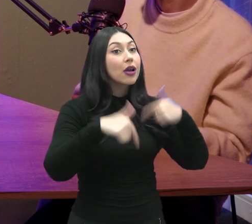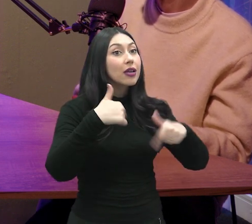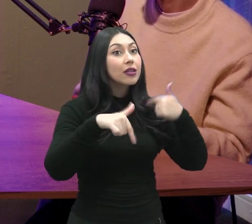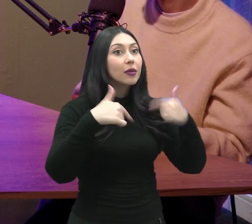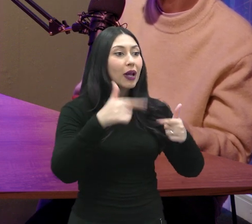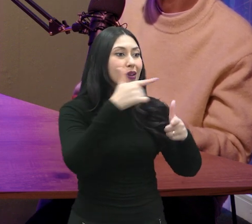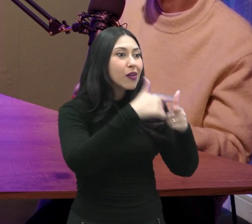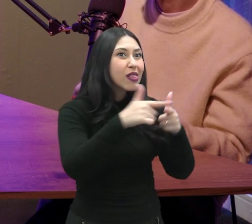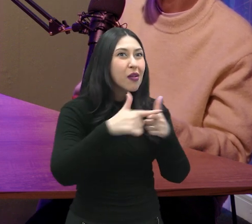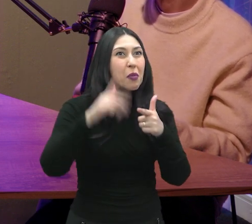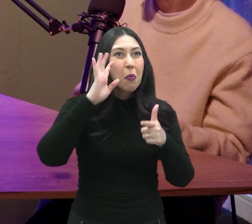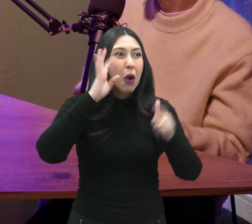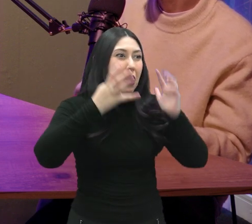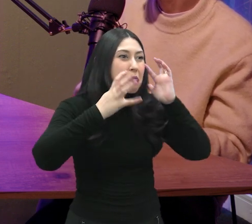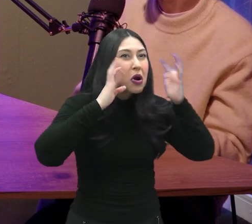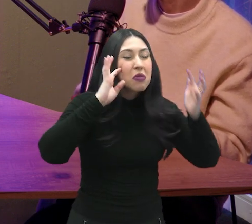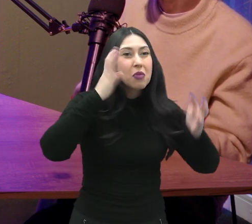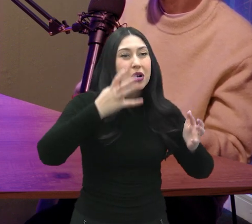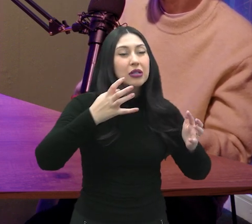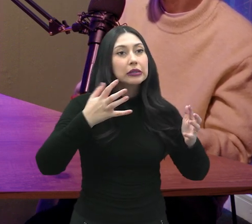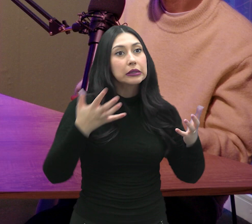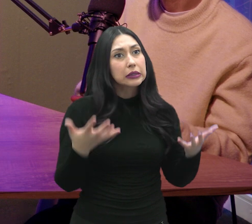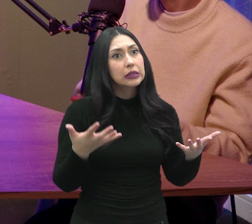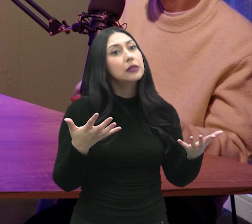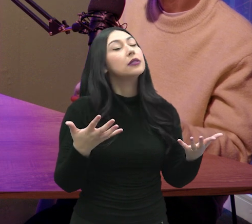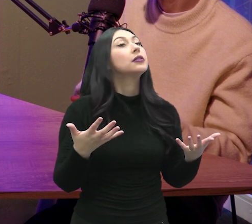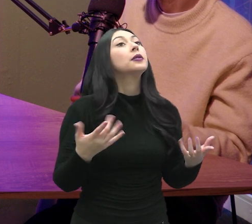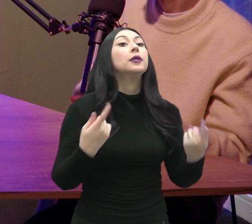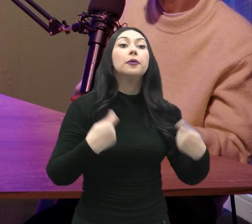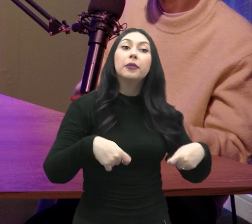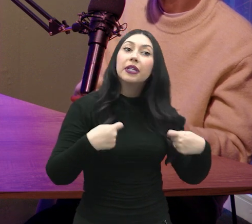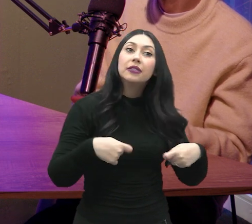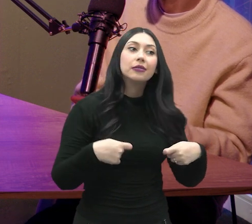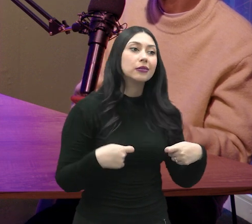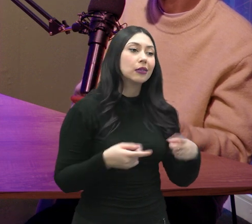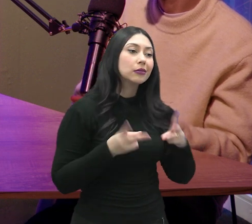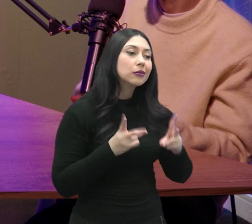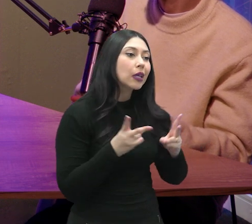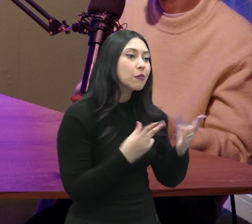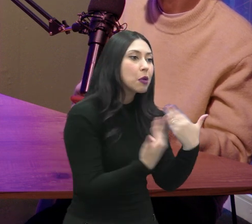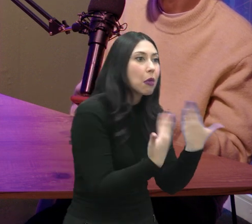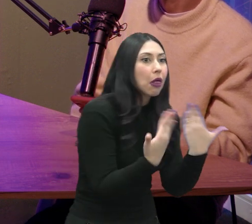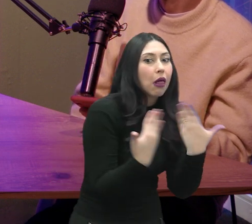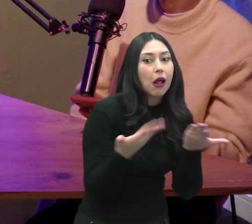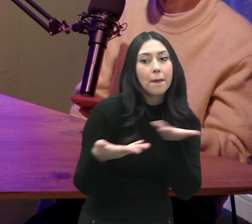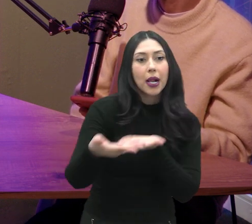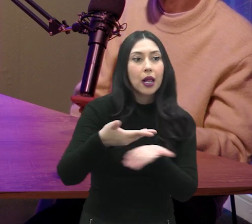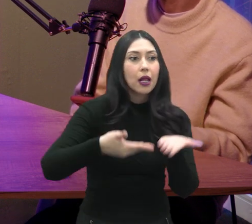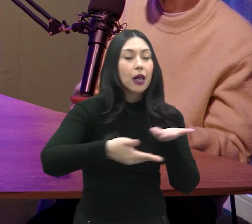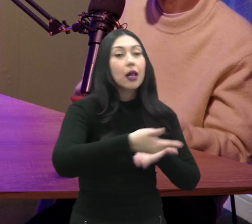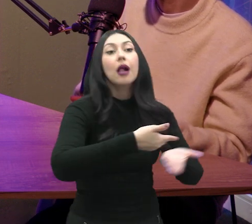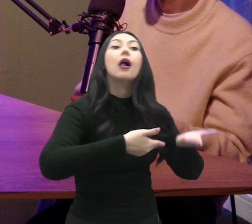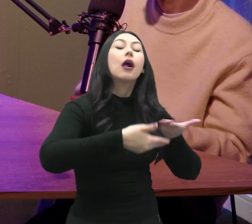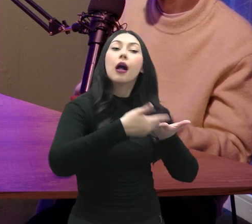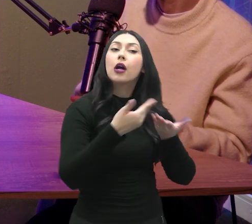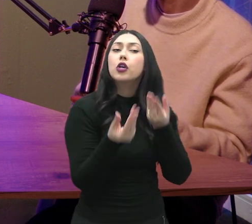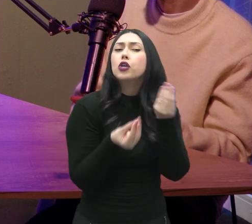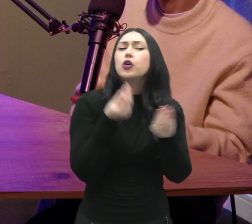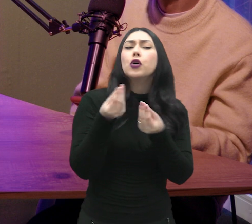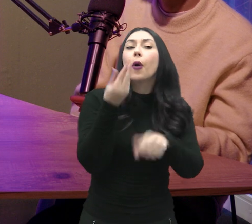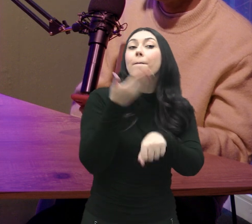que trabalham muito com solução de problemas, que, enfim, tem que lidar muito com pessoas, muitas vezes. E